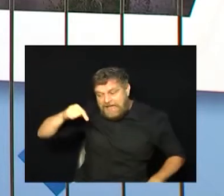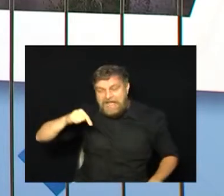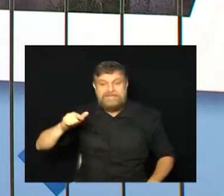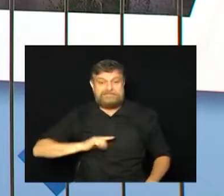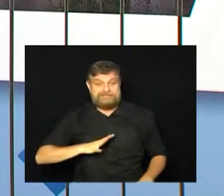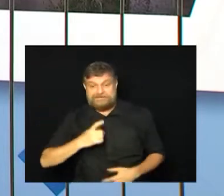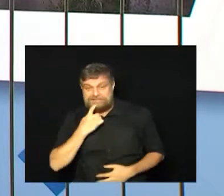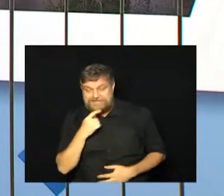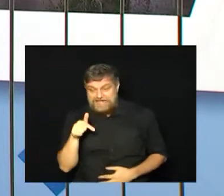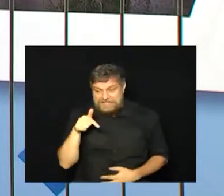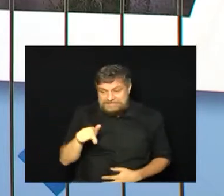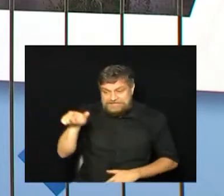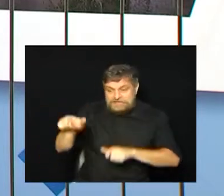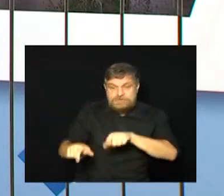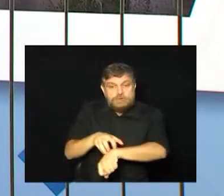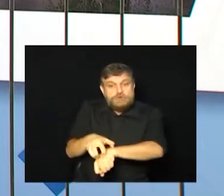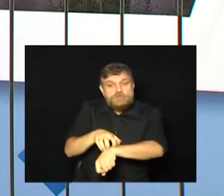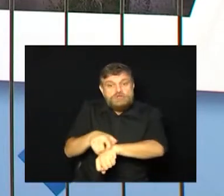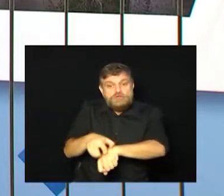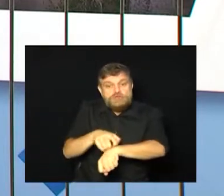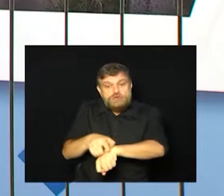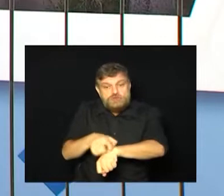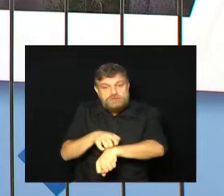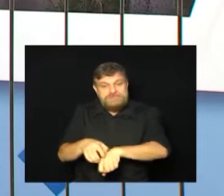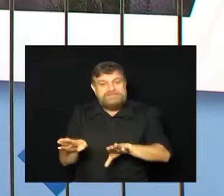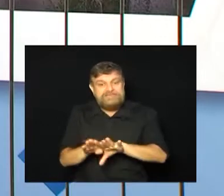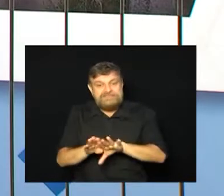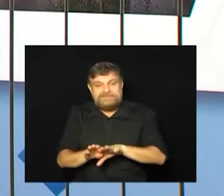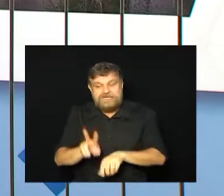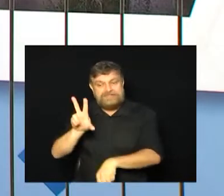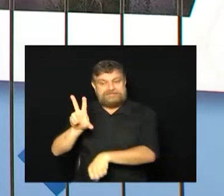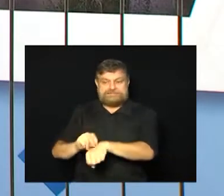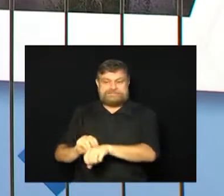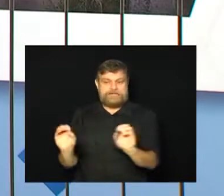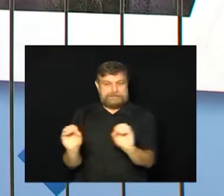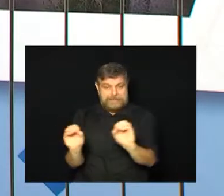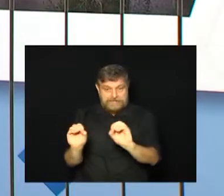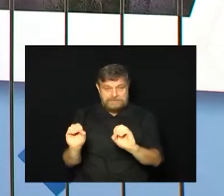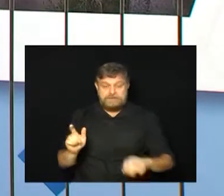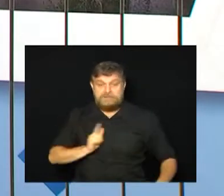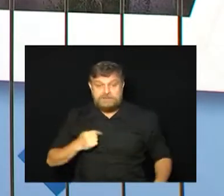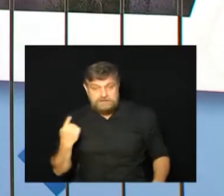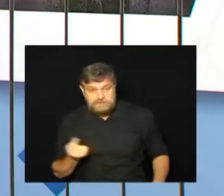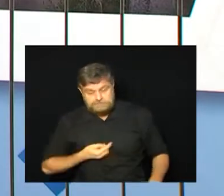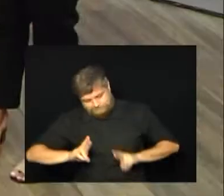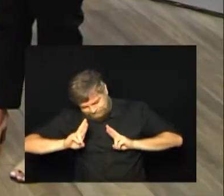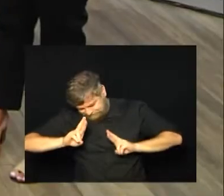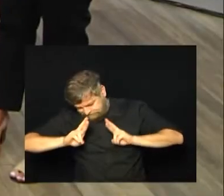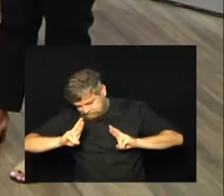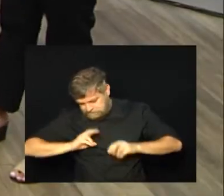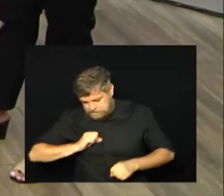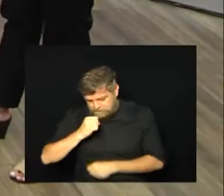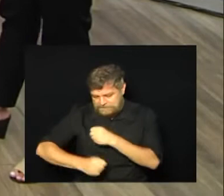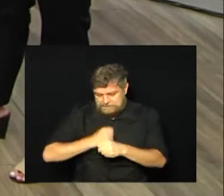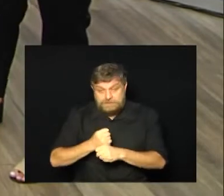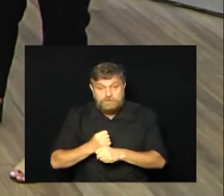e 7 casos de chikungunya, e ainda bem nenhum de zika foi registrado. E a gente espera, né, Gabriel, que esses números